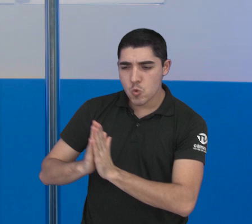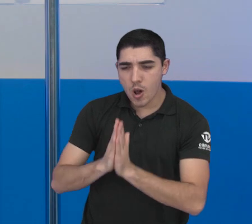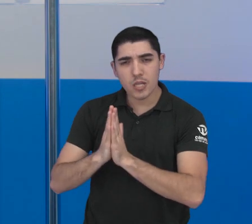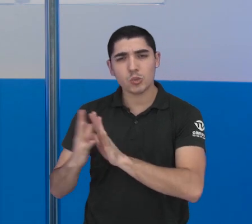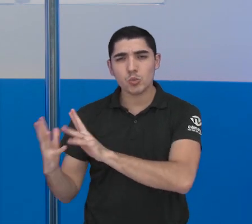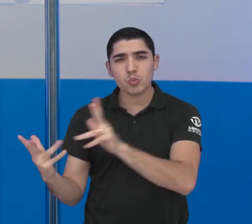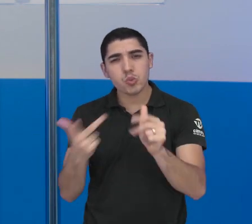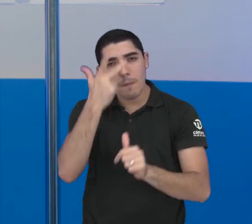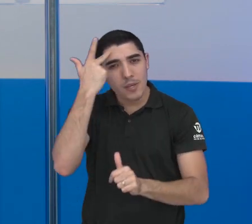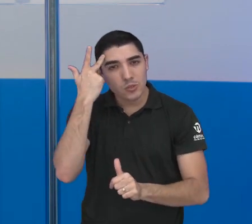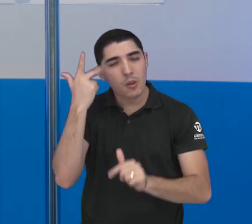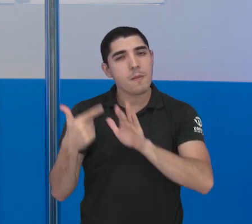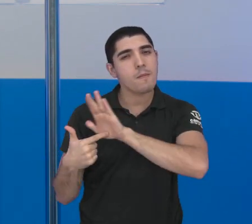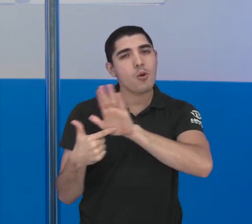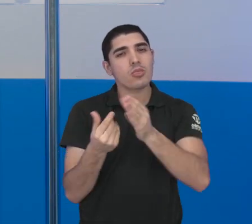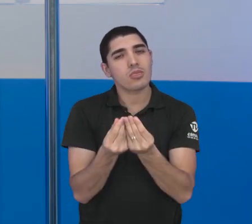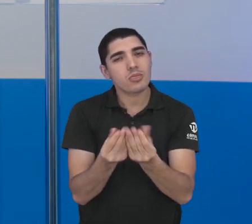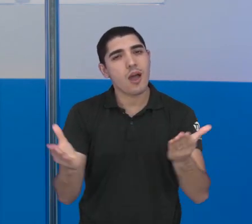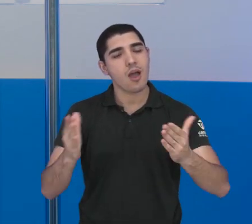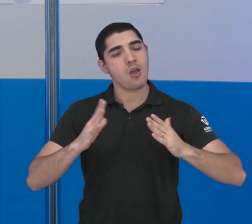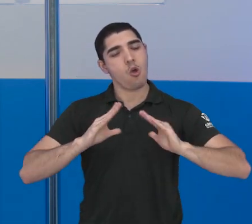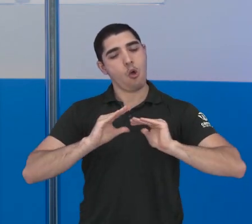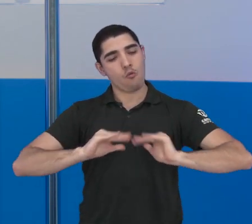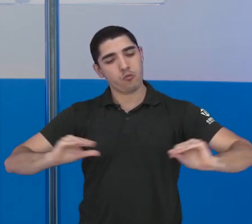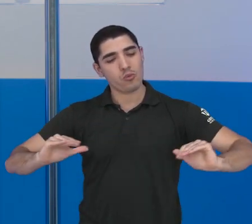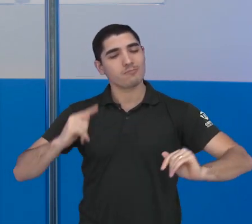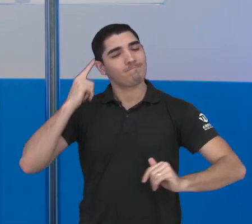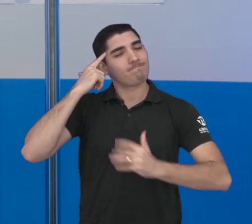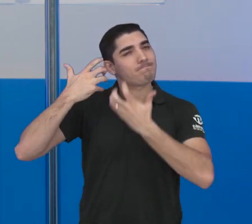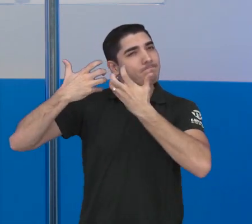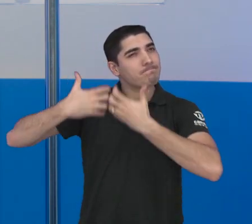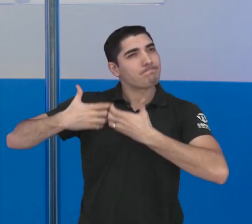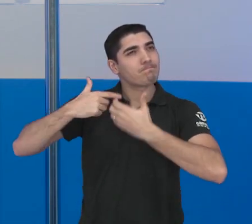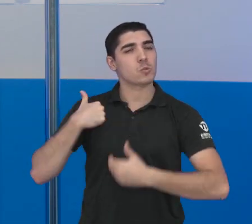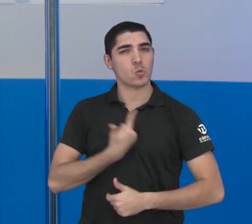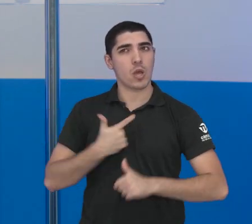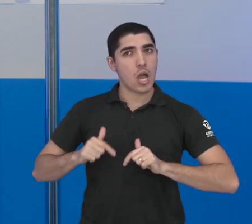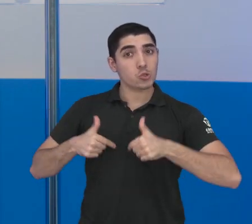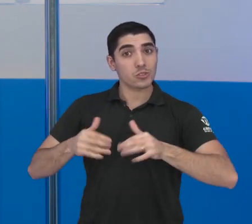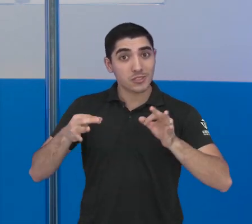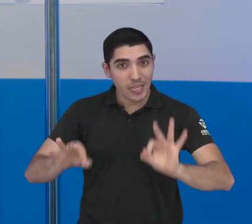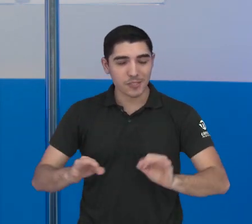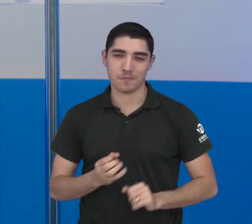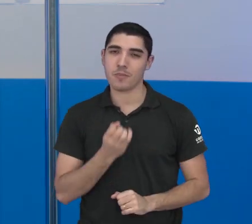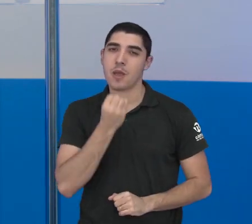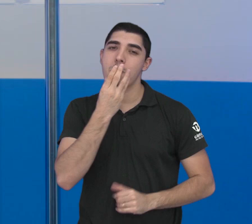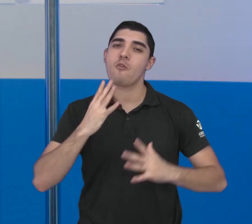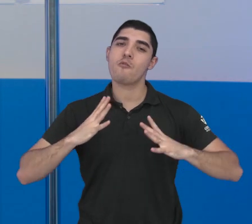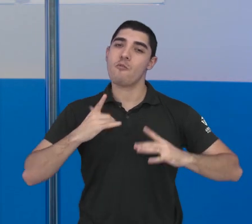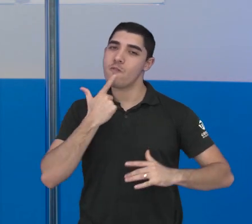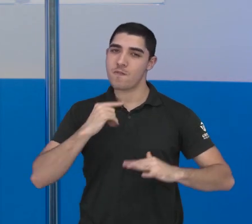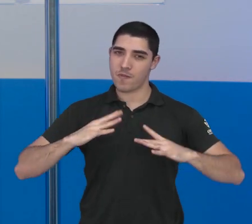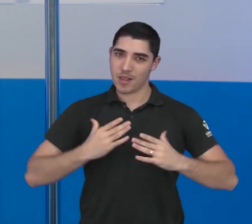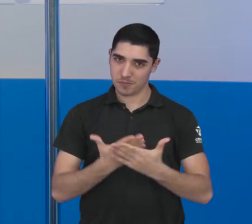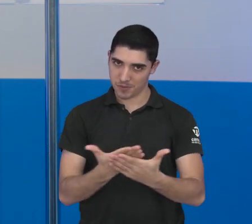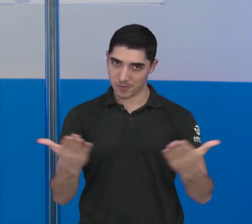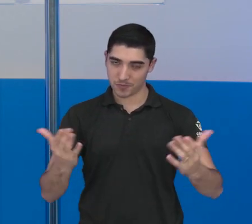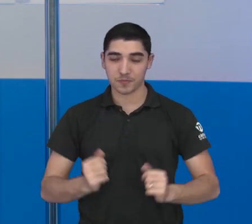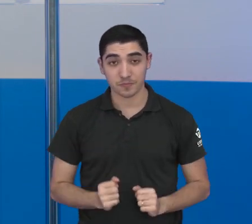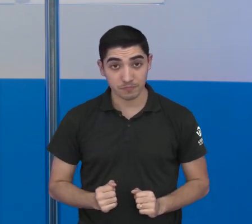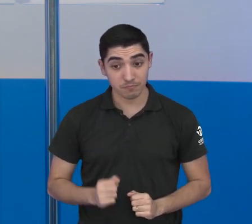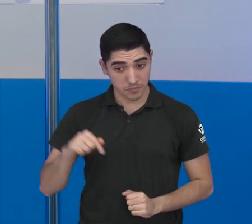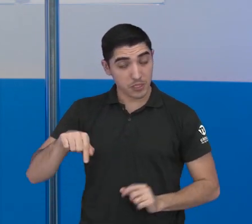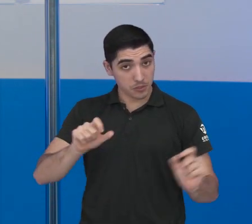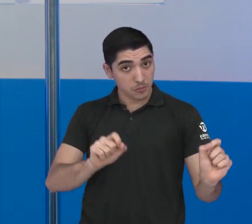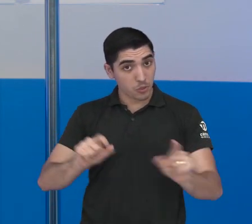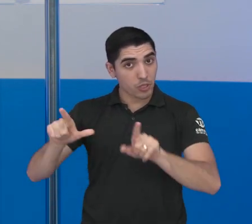de todos os fiéis possam servir sempre de conforto, né? E reflexão sobre nossas atitudes. Um ótimo feriado a todos, viu?